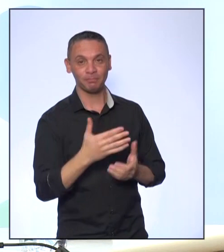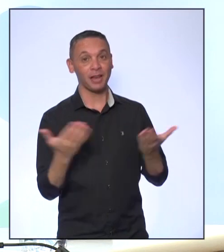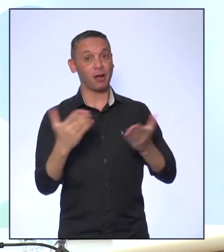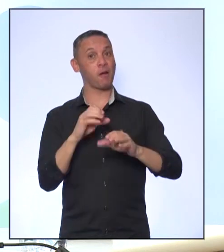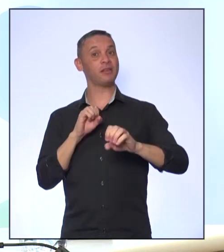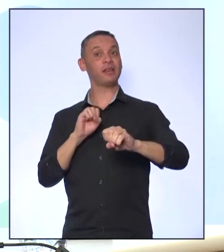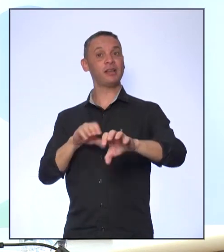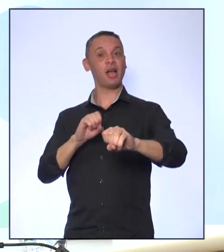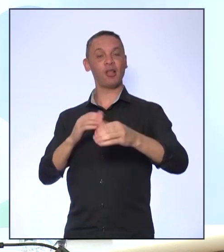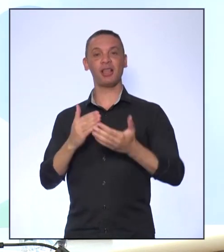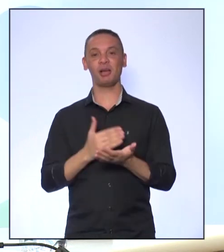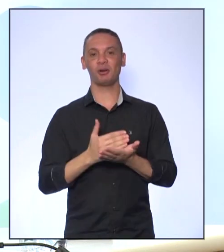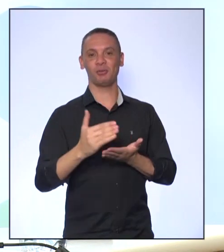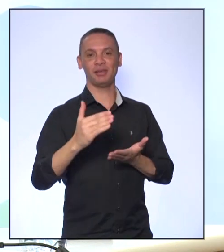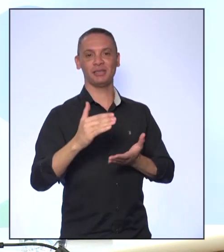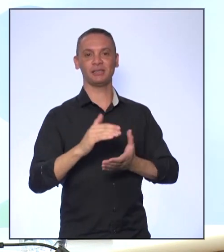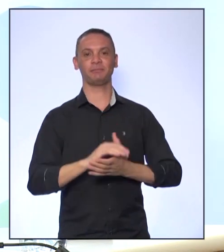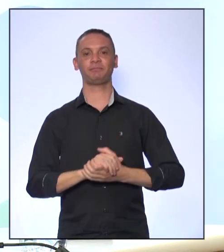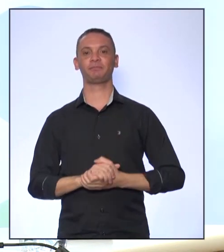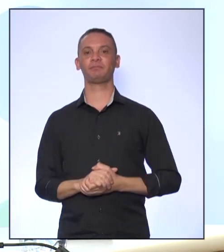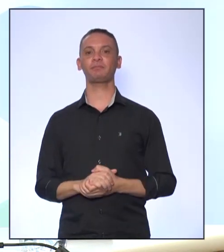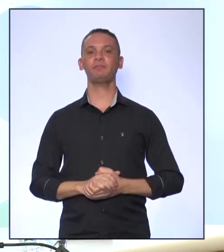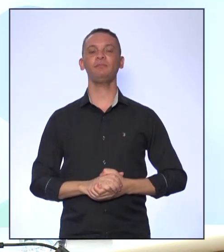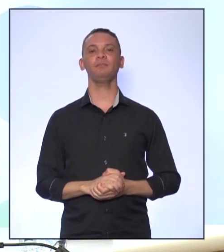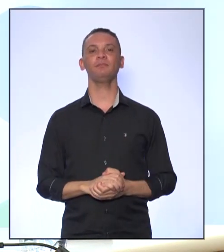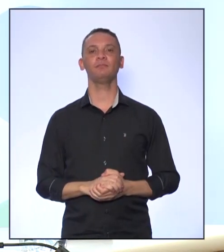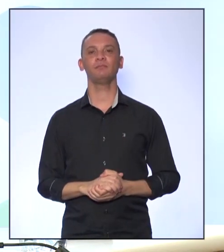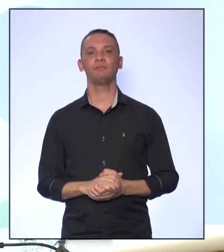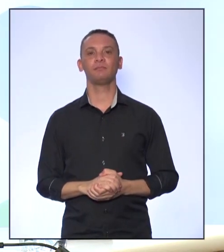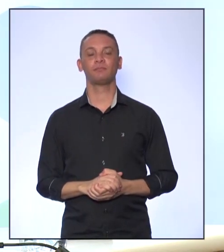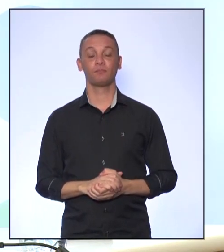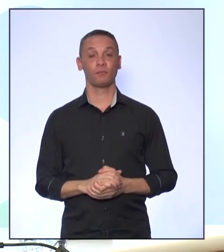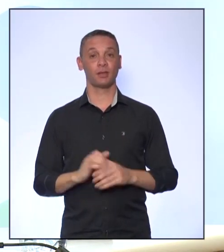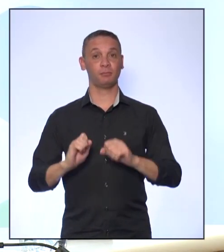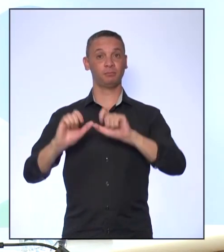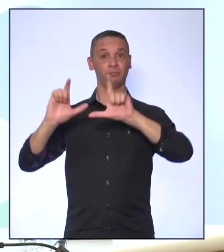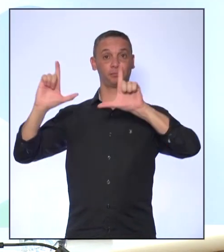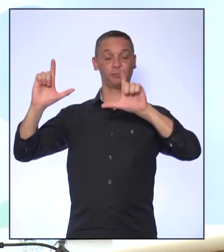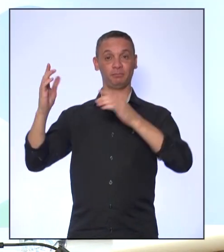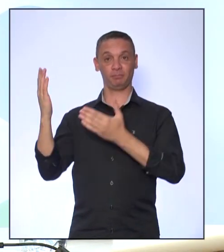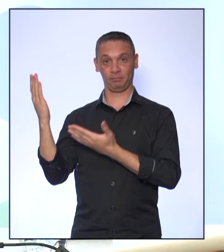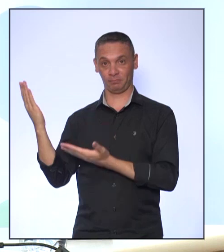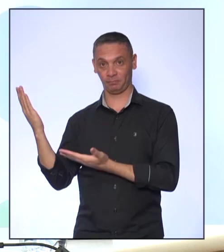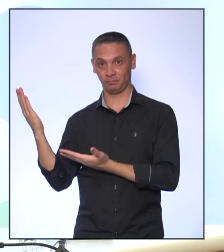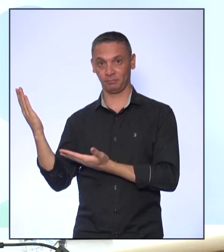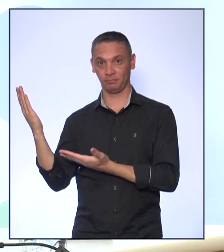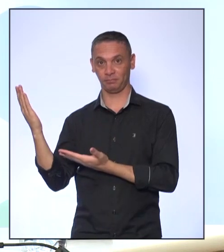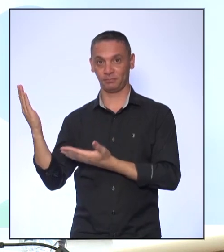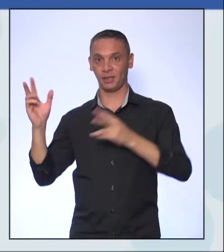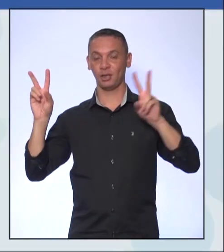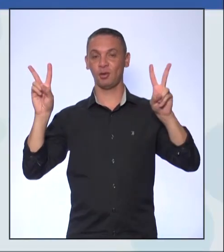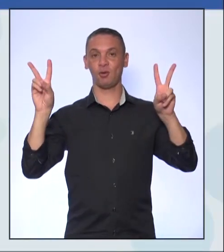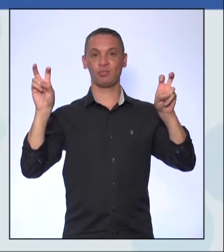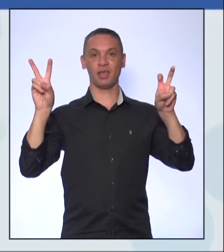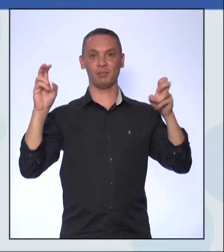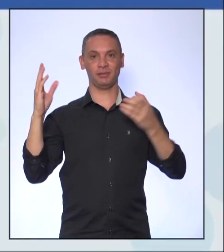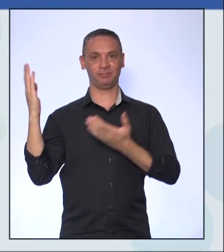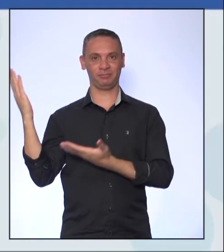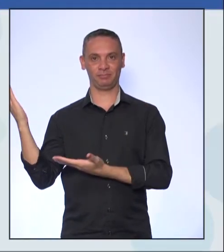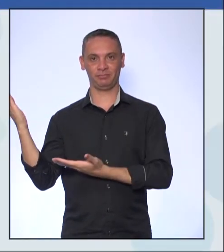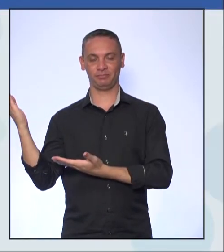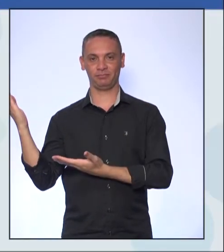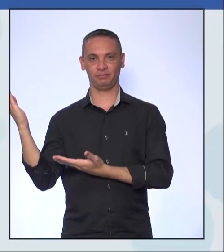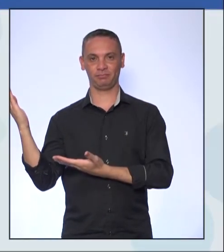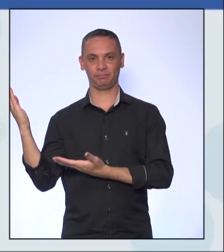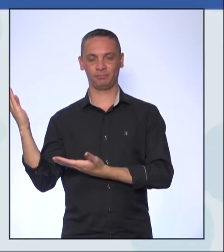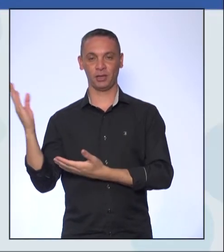nossa aula, né, professor? Vamos lá. Da primeira série do ensino médio. Então, vai aparecer aí para vocês na tela o tema da nossa aula de hoje.